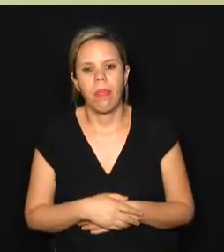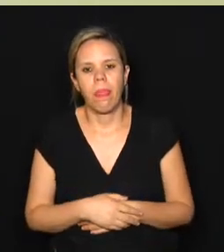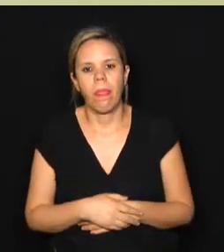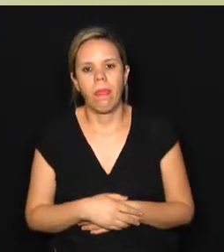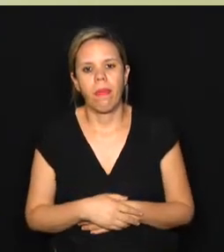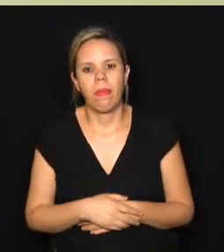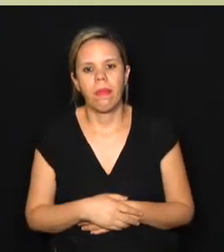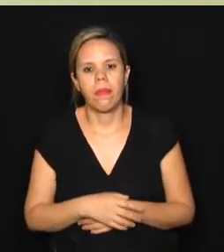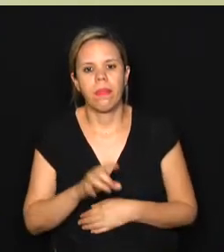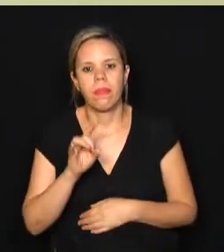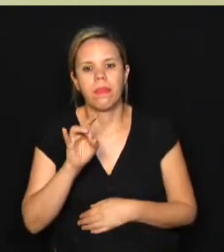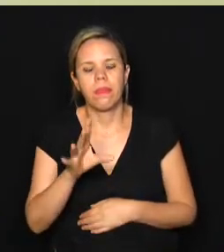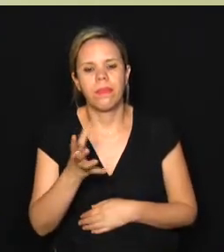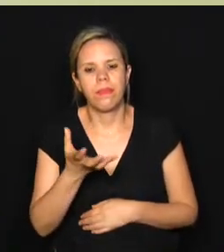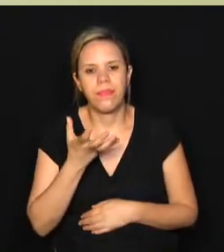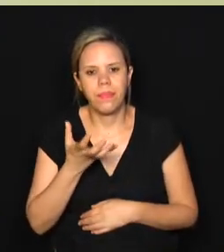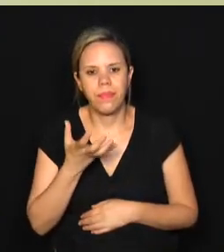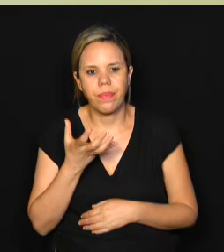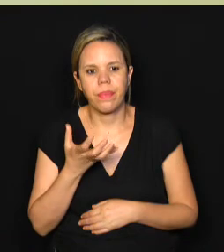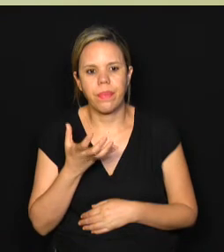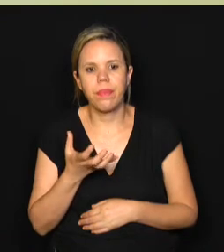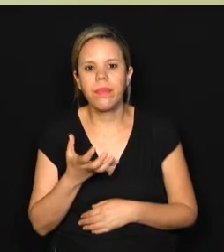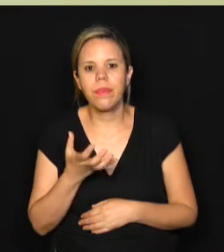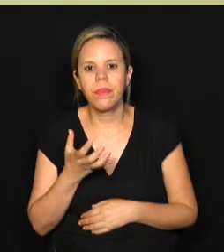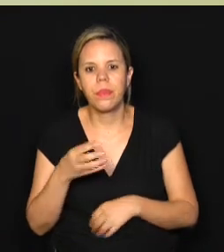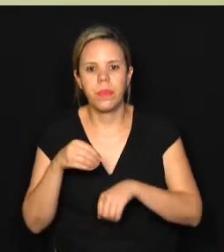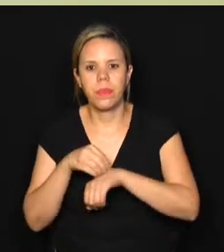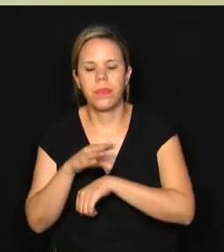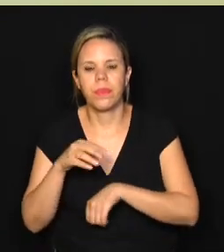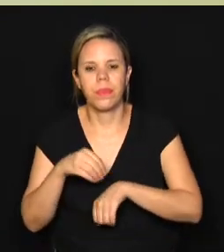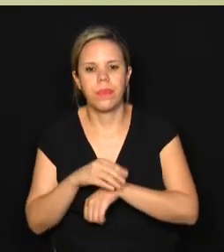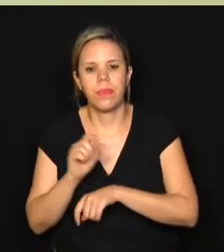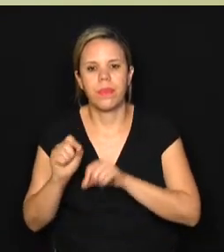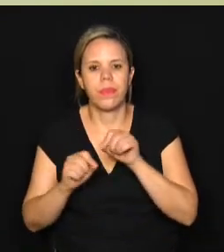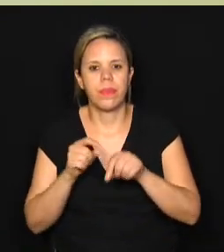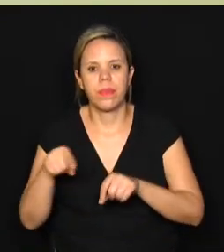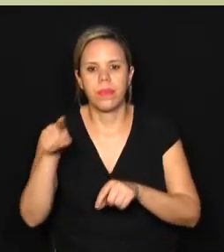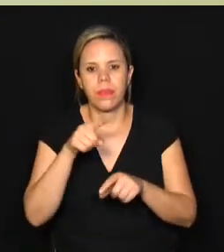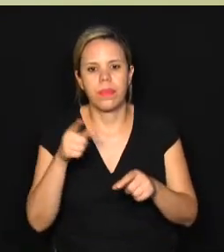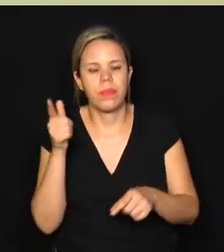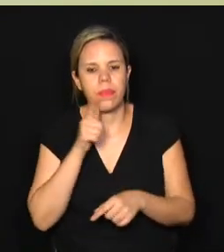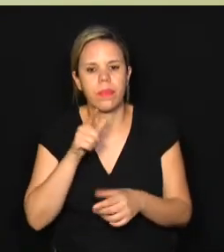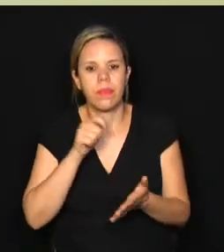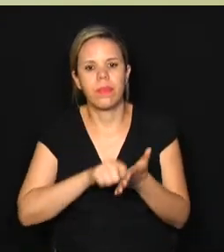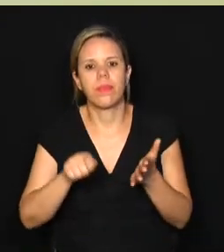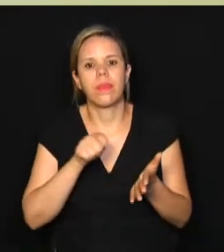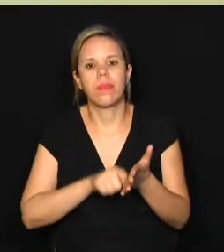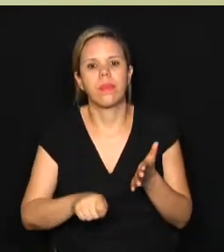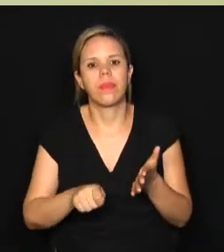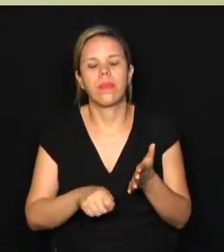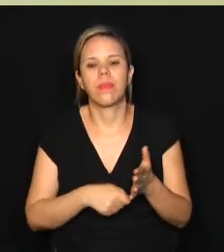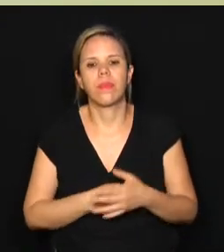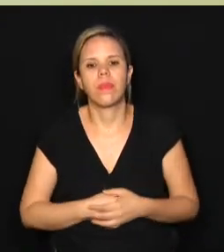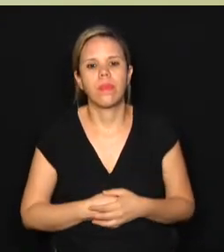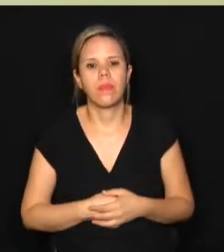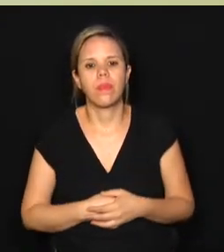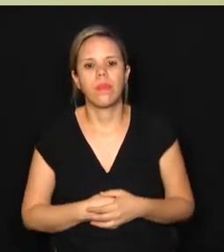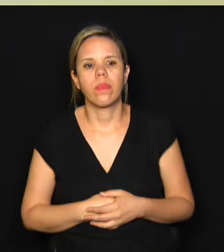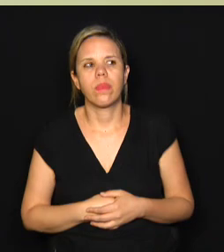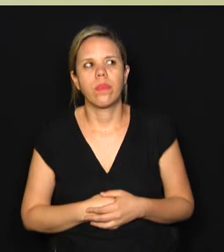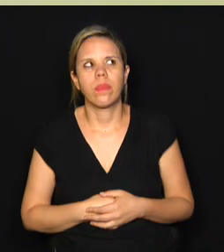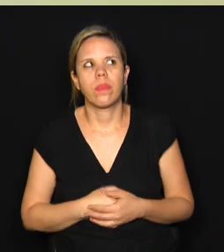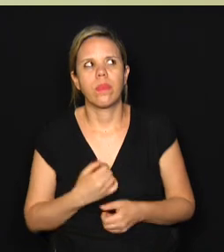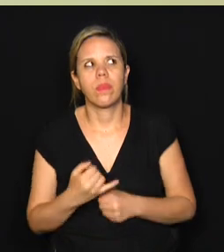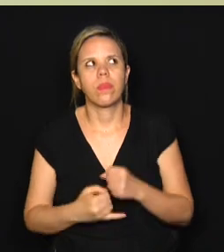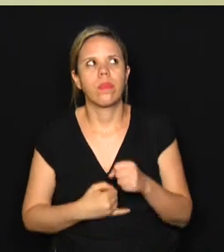Bom, eu só queria passar para quem puder conseguir anotar, passar o